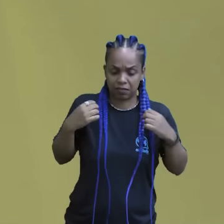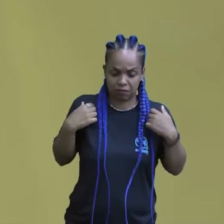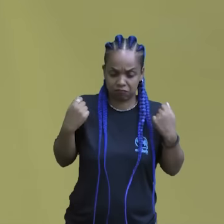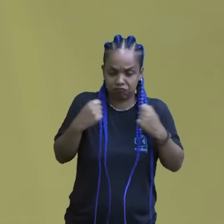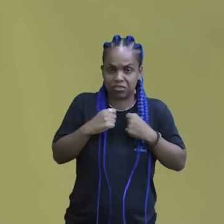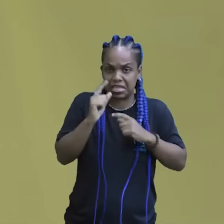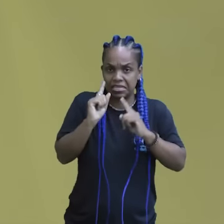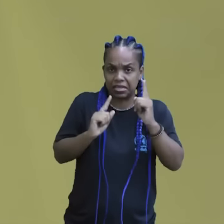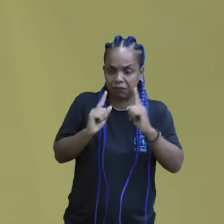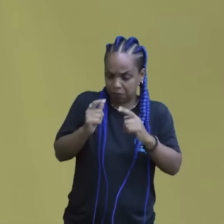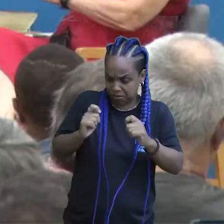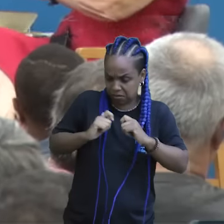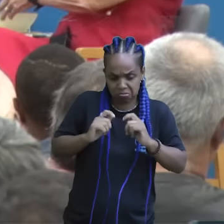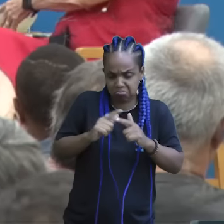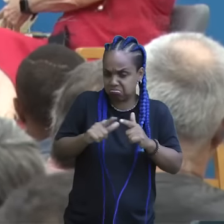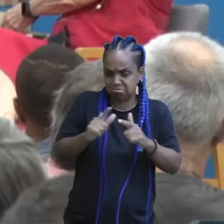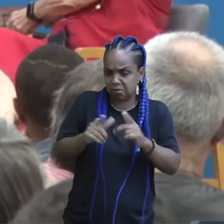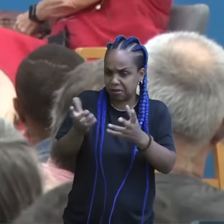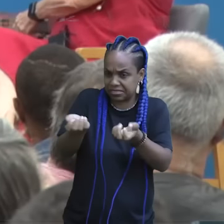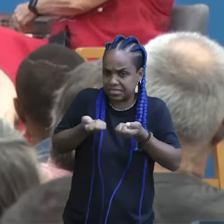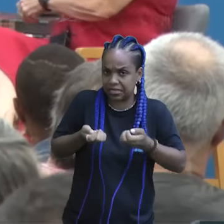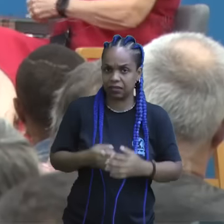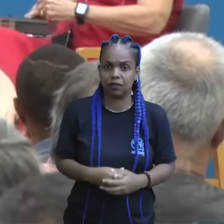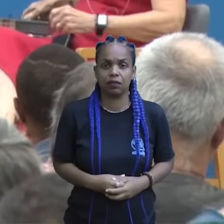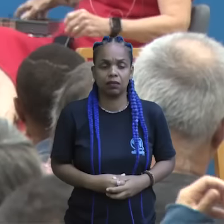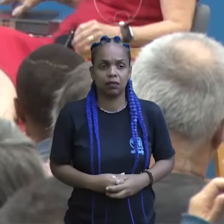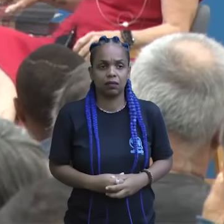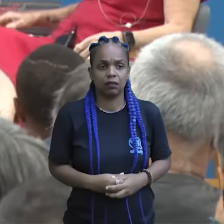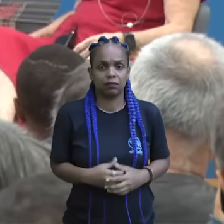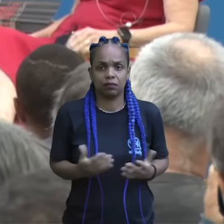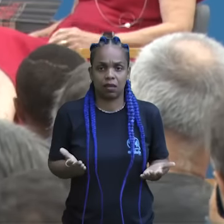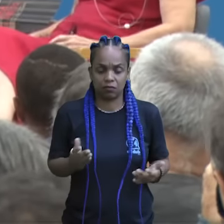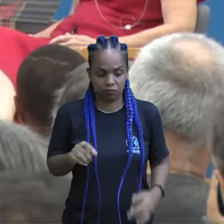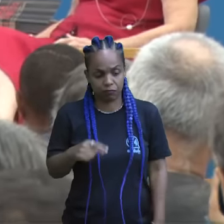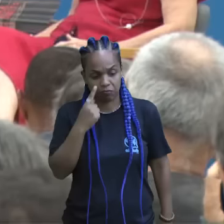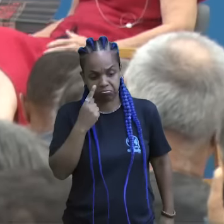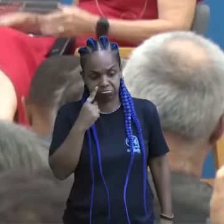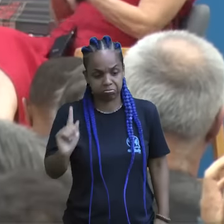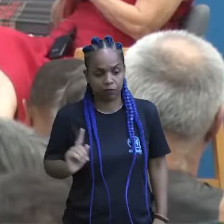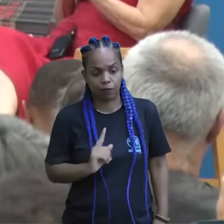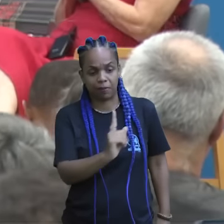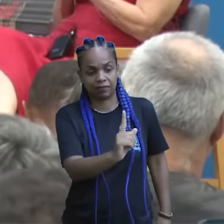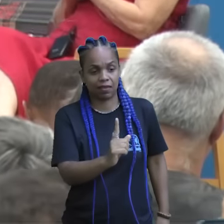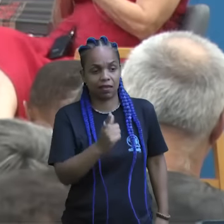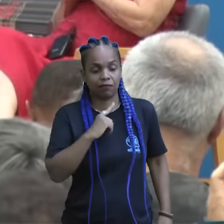vaiaram. Maravilha. É lindo, né? Maravilha mesmo.